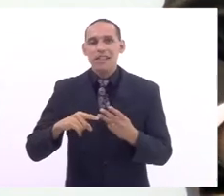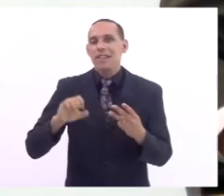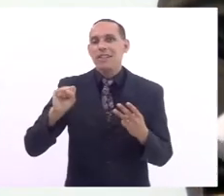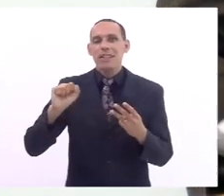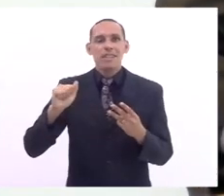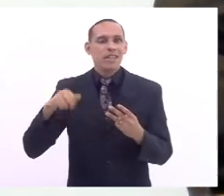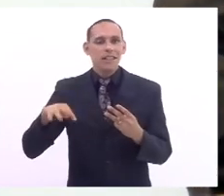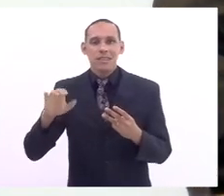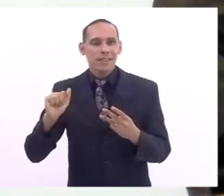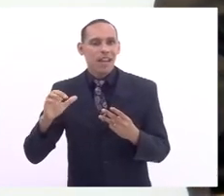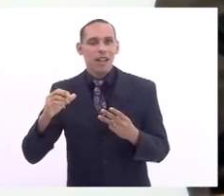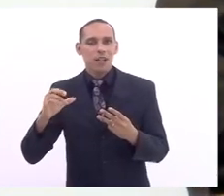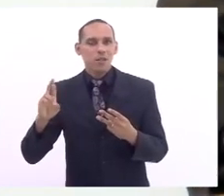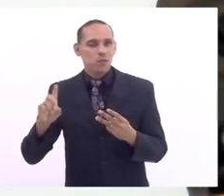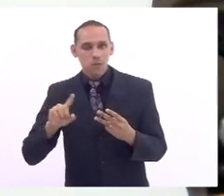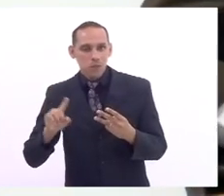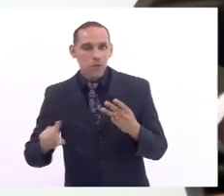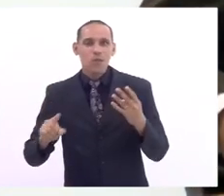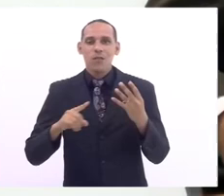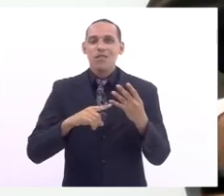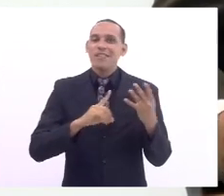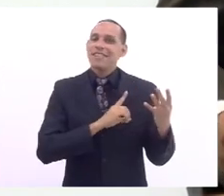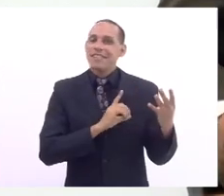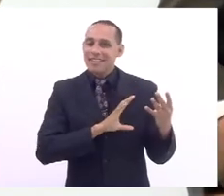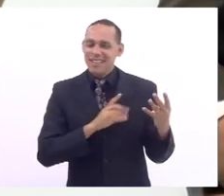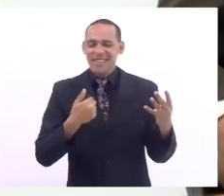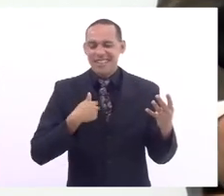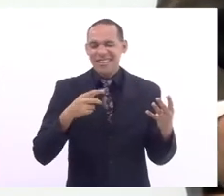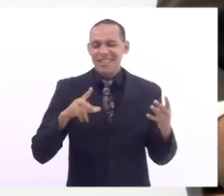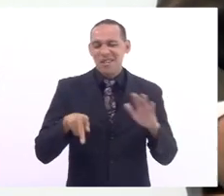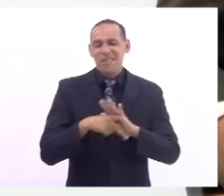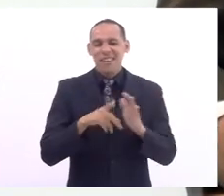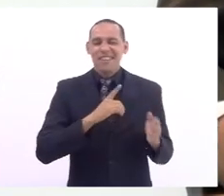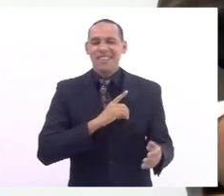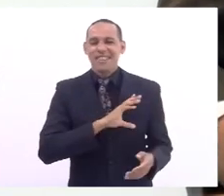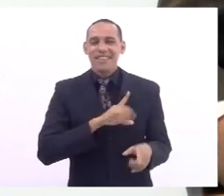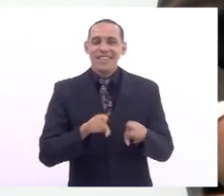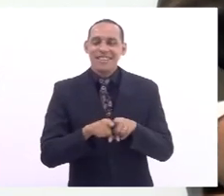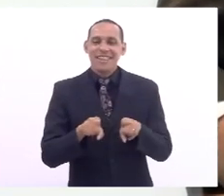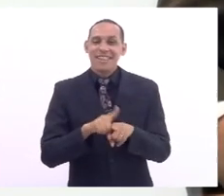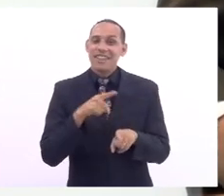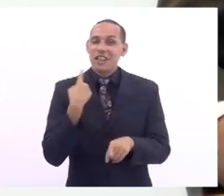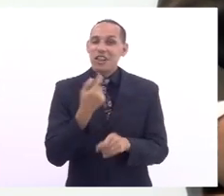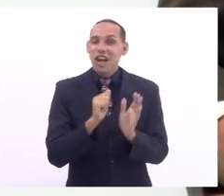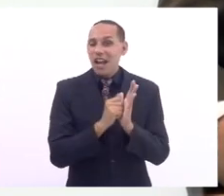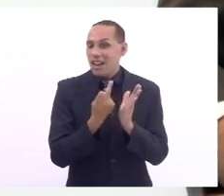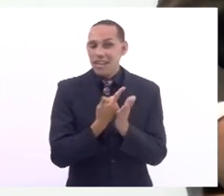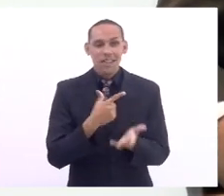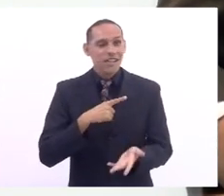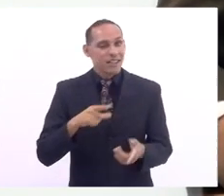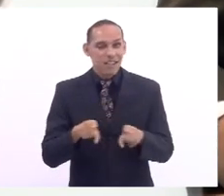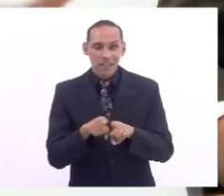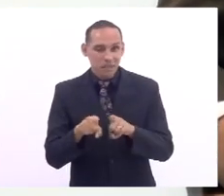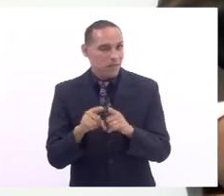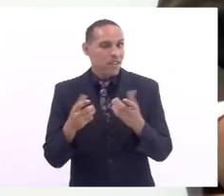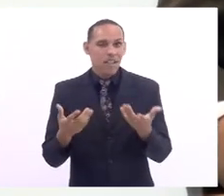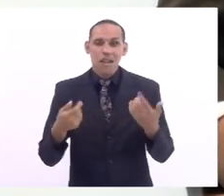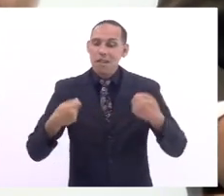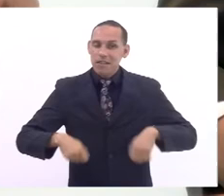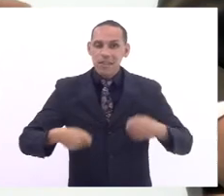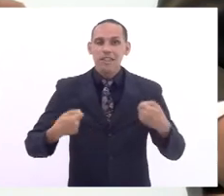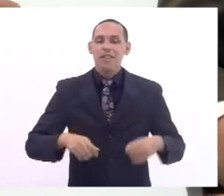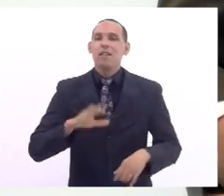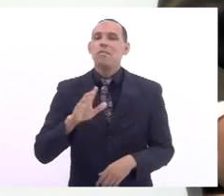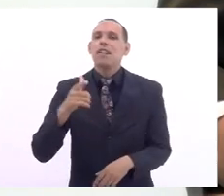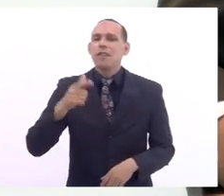agenda Caxias né Eu como bom Caxiense também a gente precisa até nossa agenda Caxias então tem